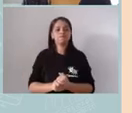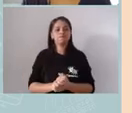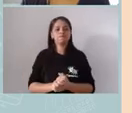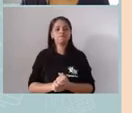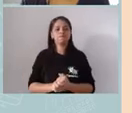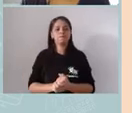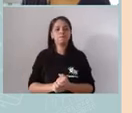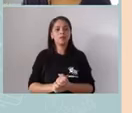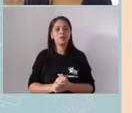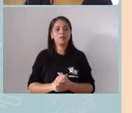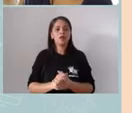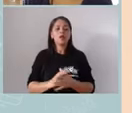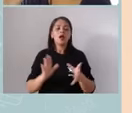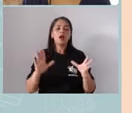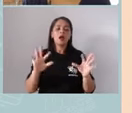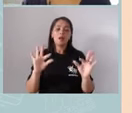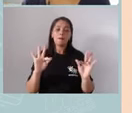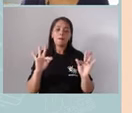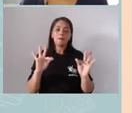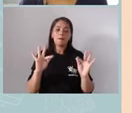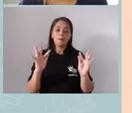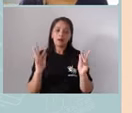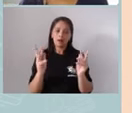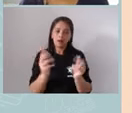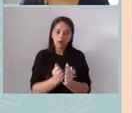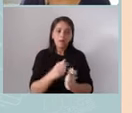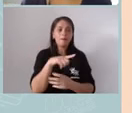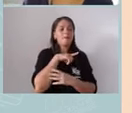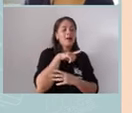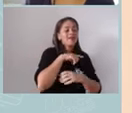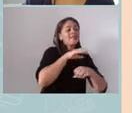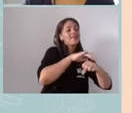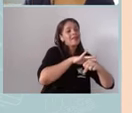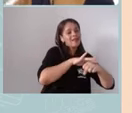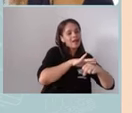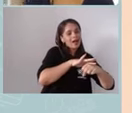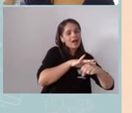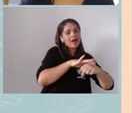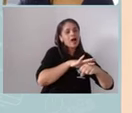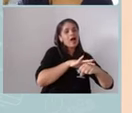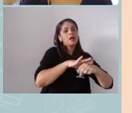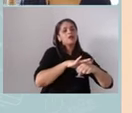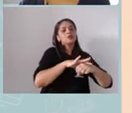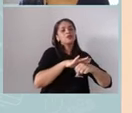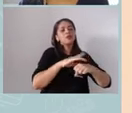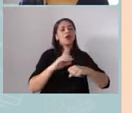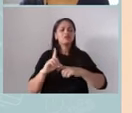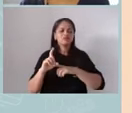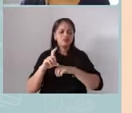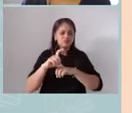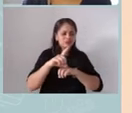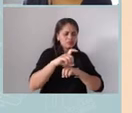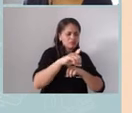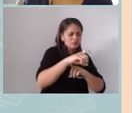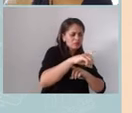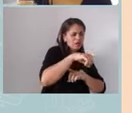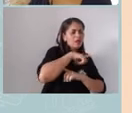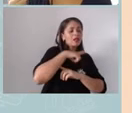E para a gente terminar, a gente tem as doenças parasitárias. Então, temos aí, as doenças causadas